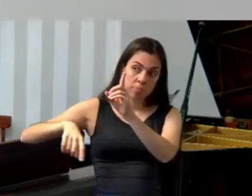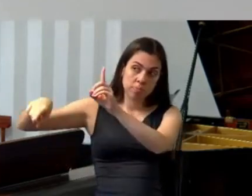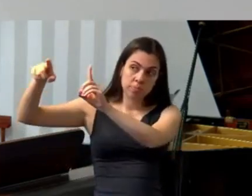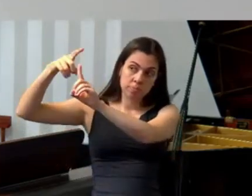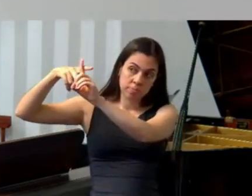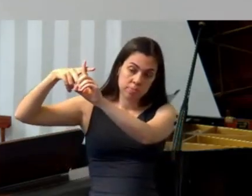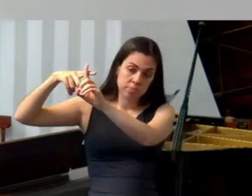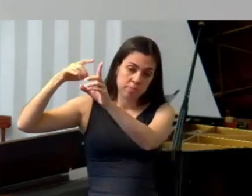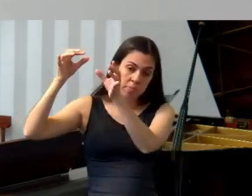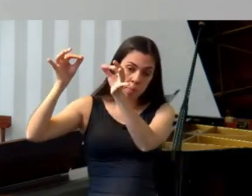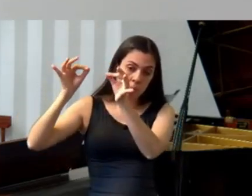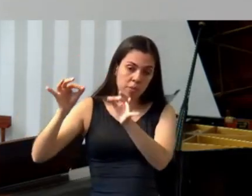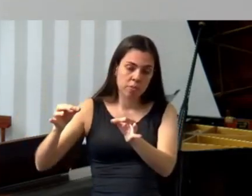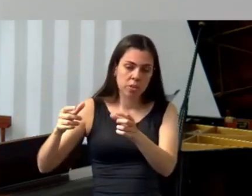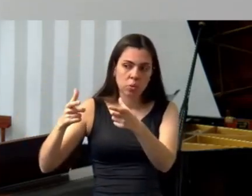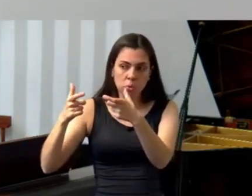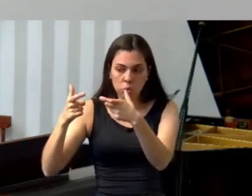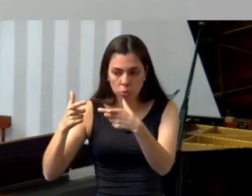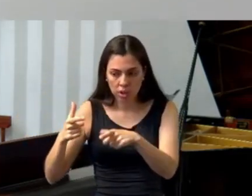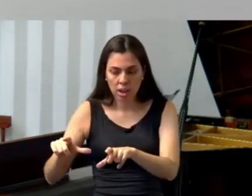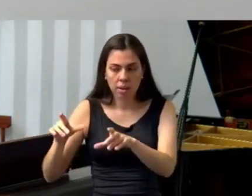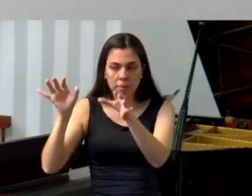A dívida está pagada.